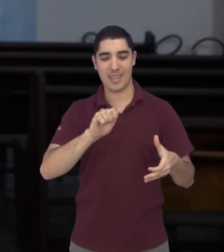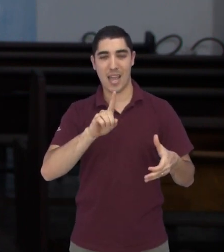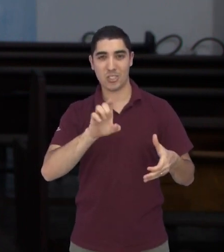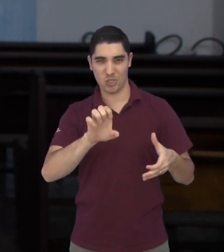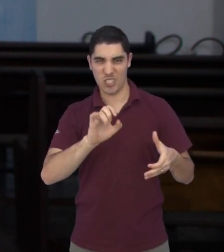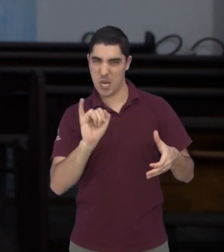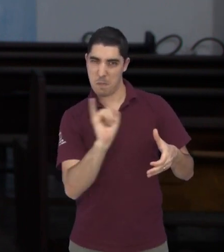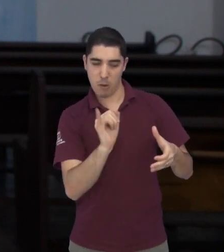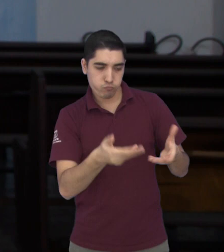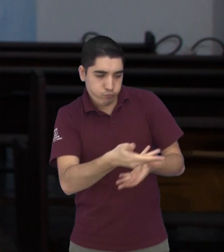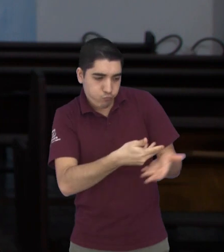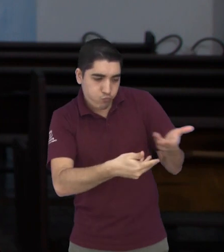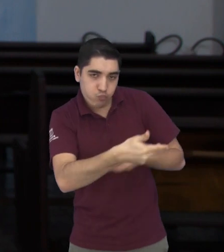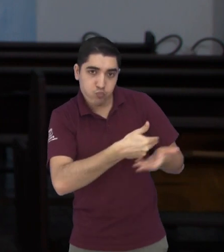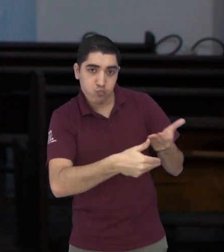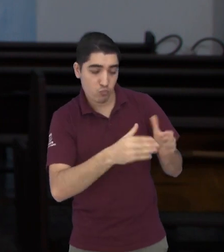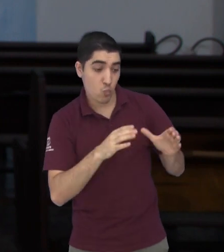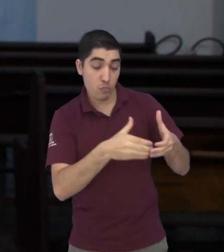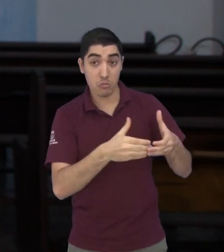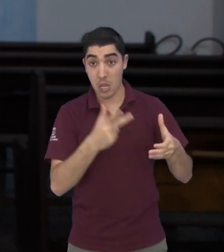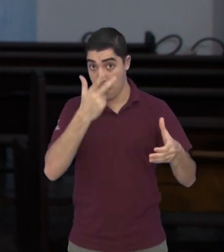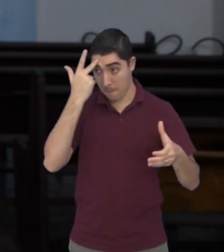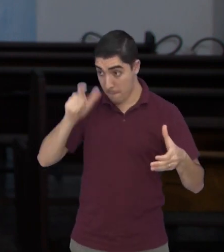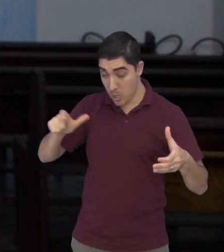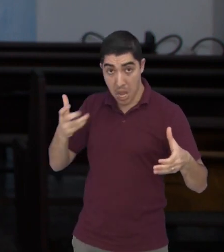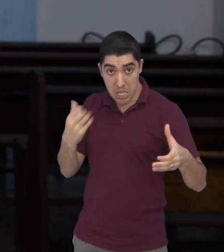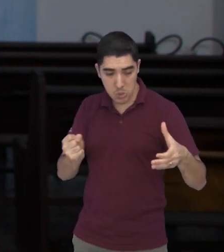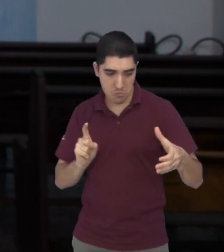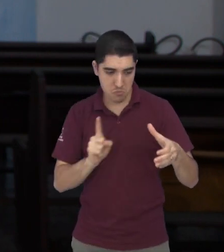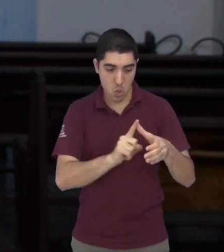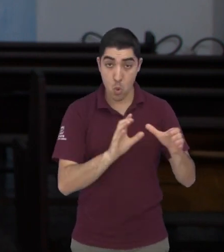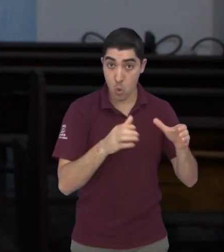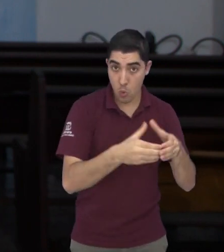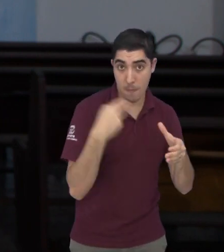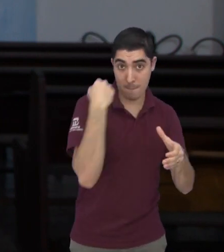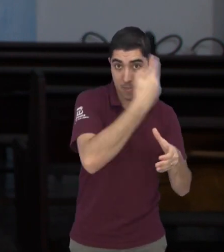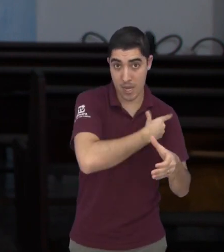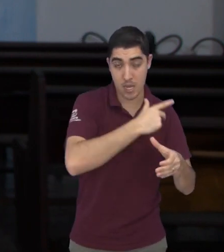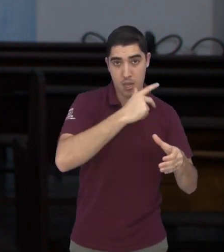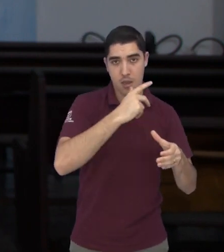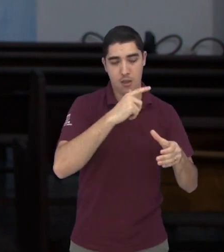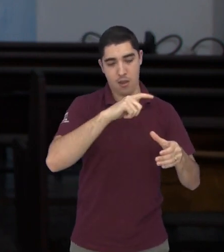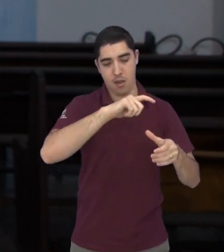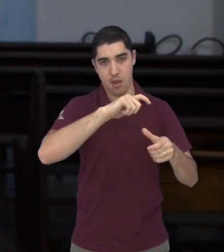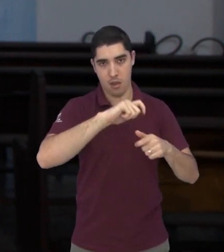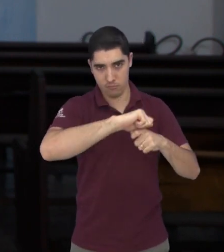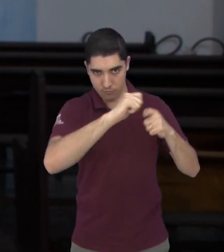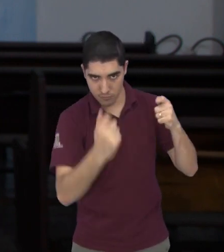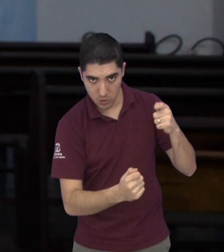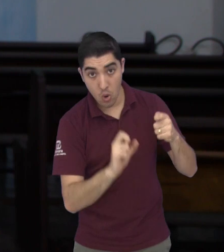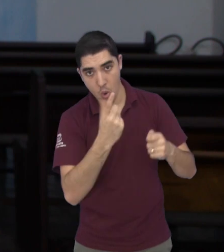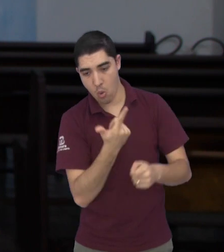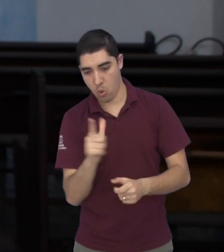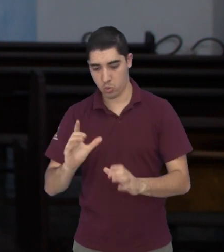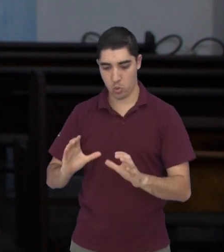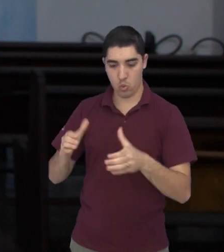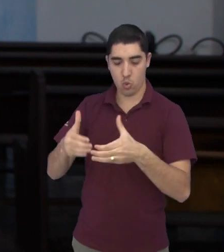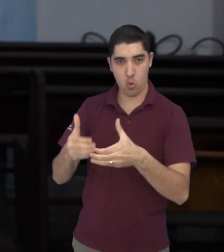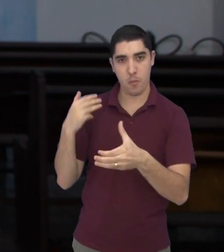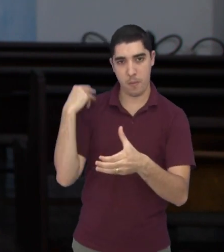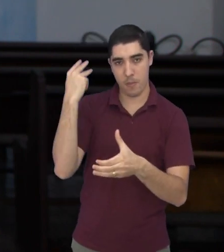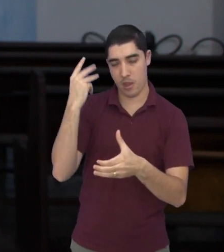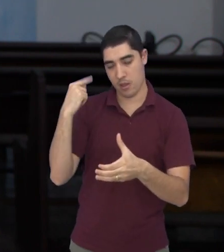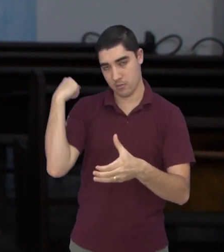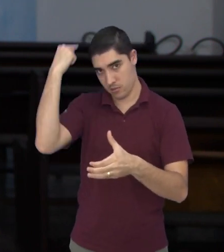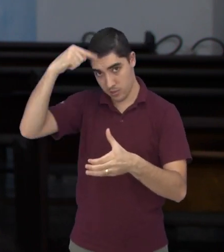aqueles que adentraram tanto a Irmandade de Nossa Senhora do Rosário quanto a Irmandade de São Benedito